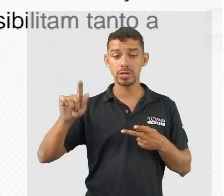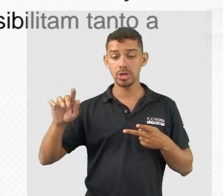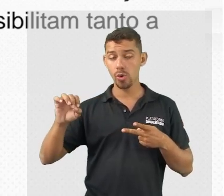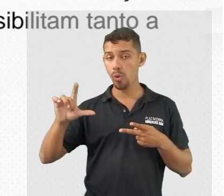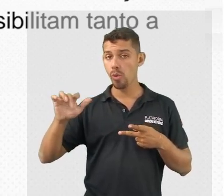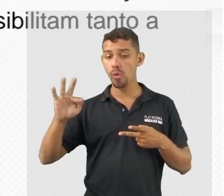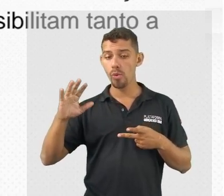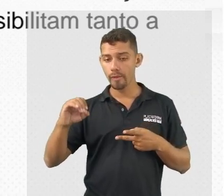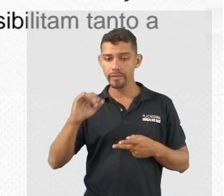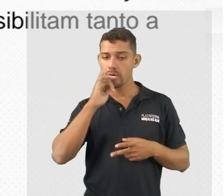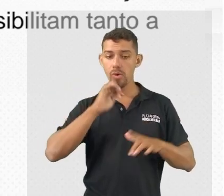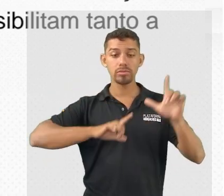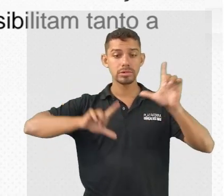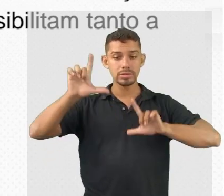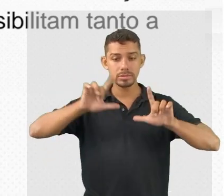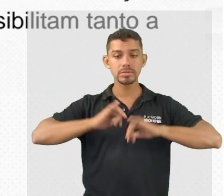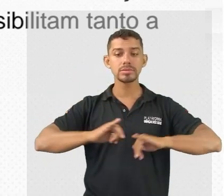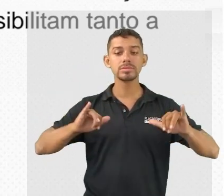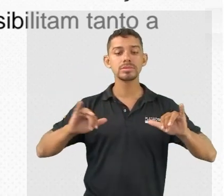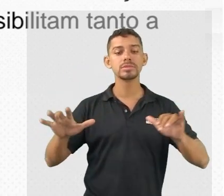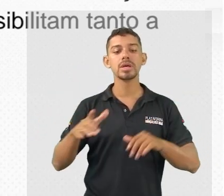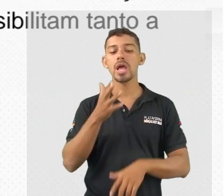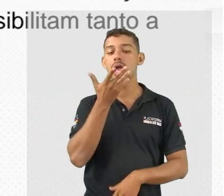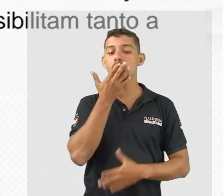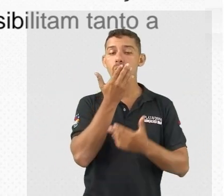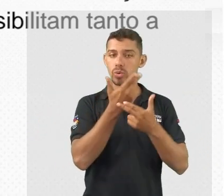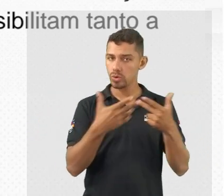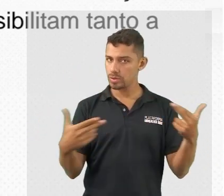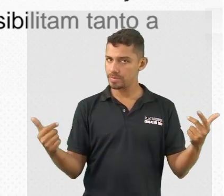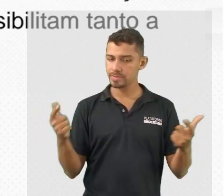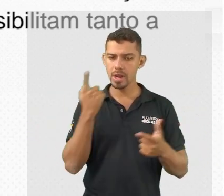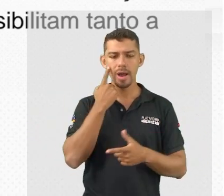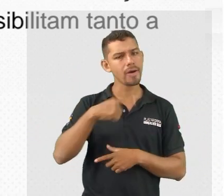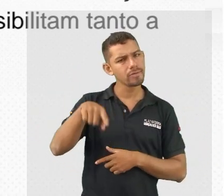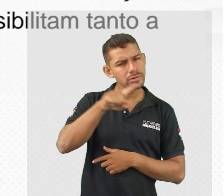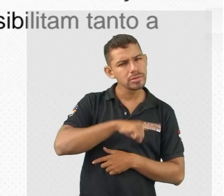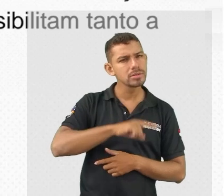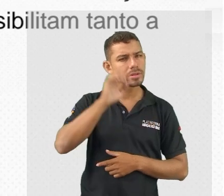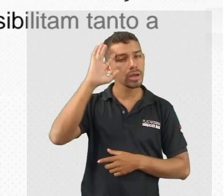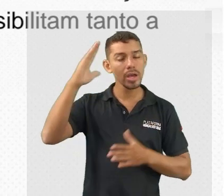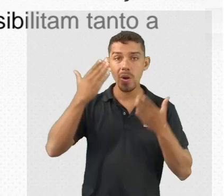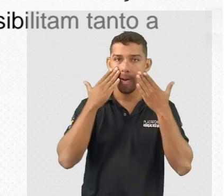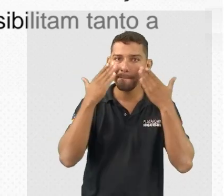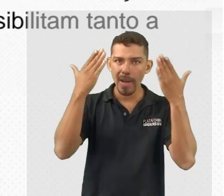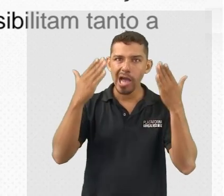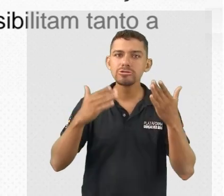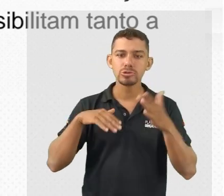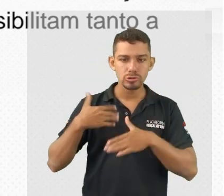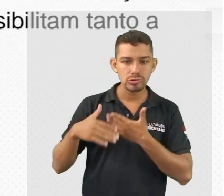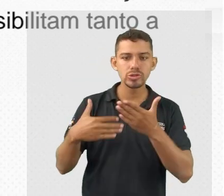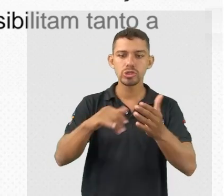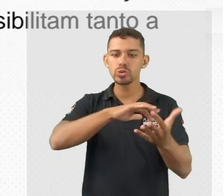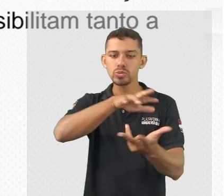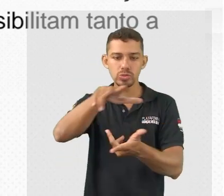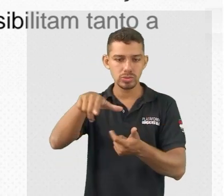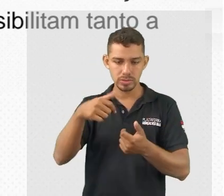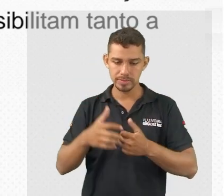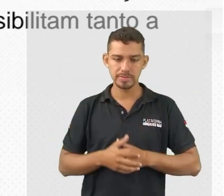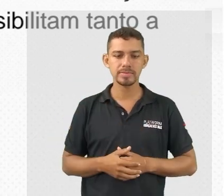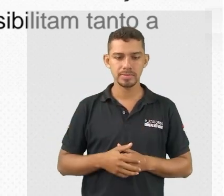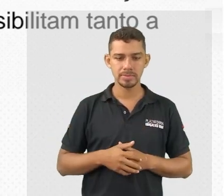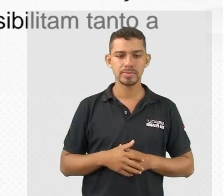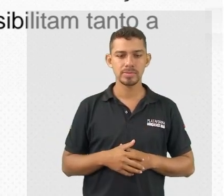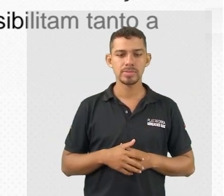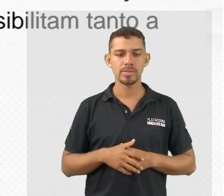guerras a serem televisionadas, inclusive em cores, tá? Para vocês terem uma ideia do impacto que aquilo foi gerando no mundo inteiro, né?